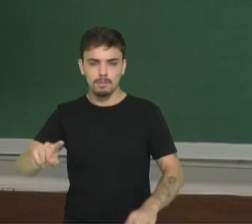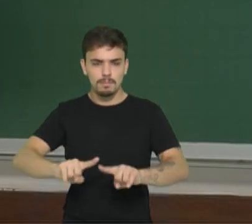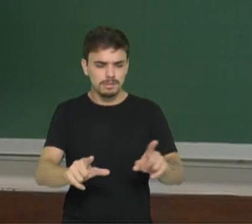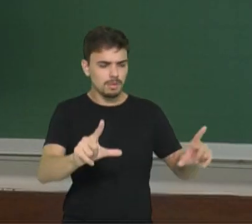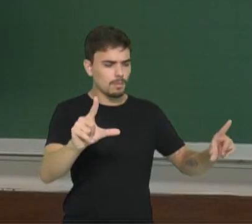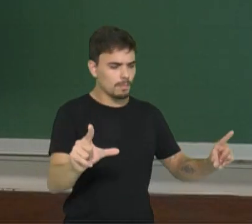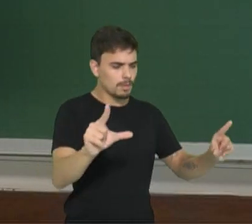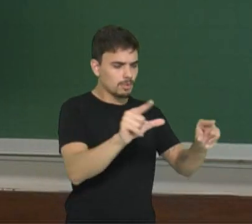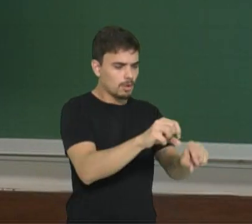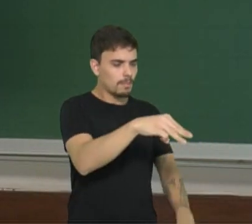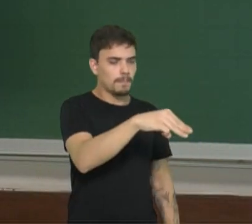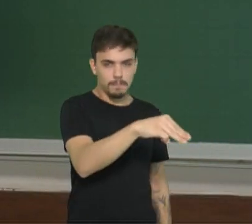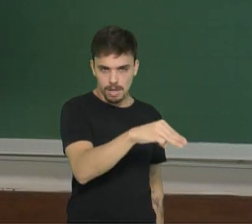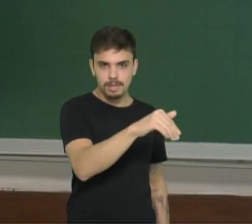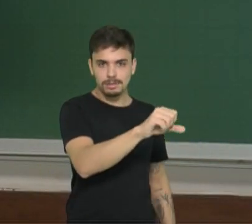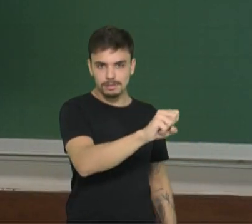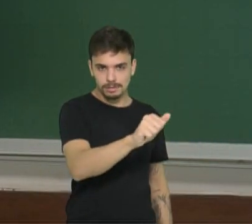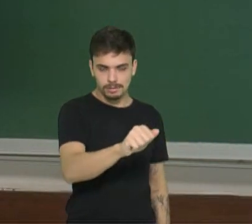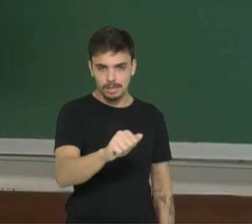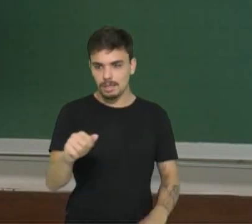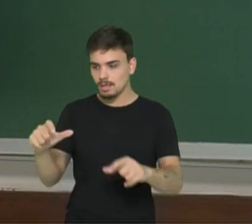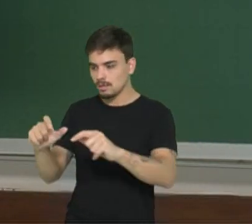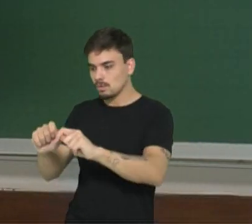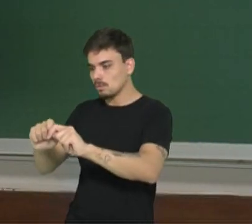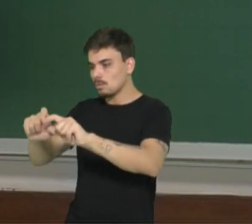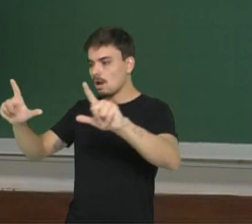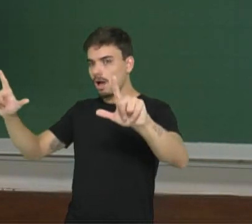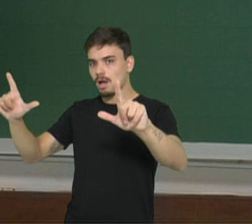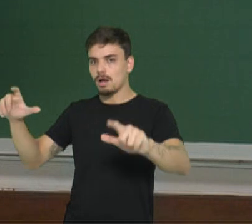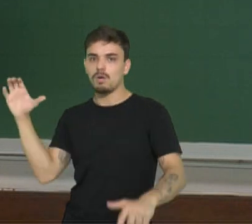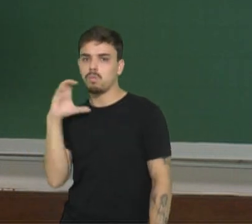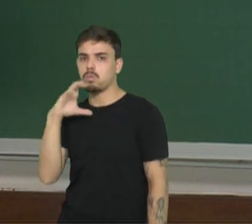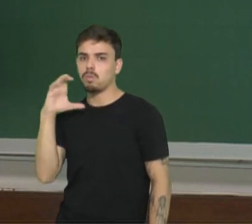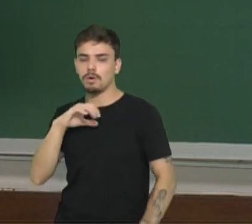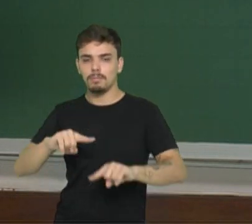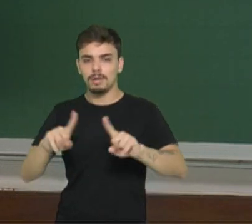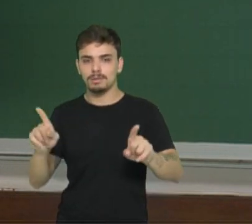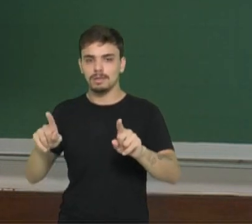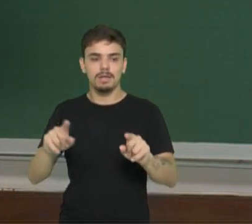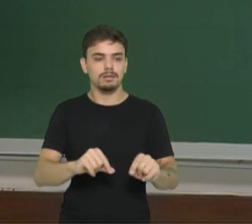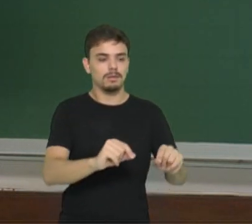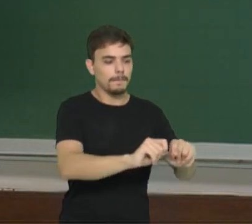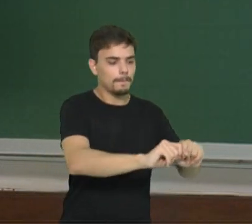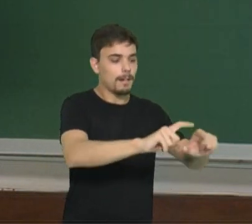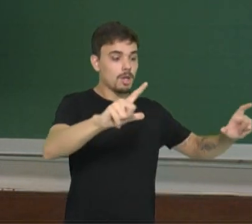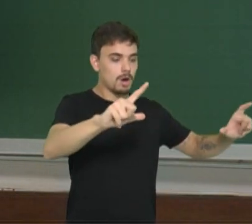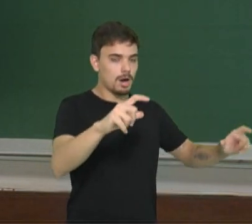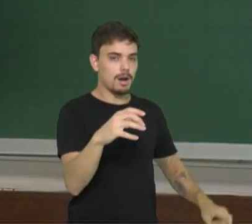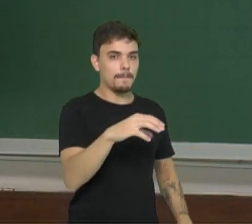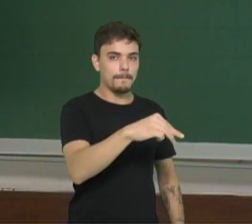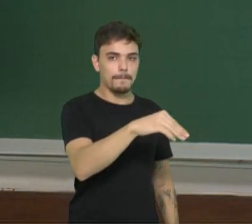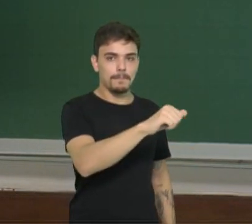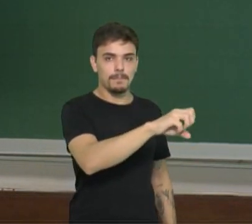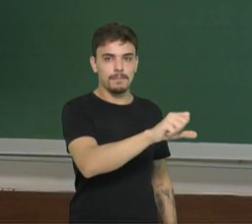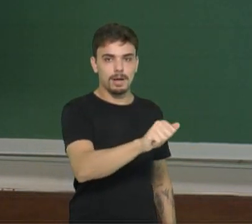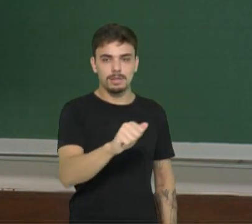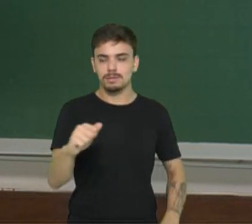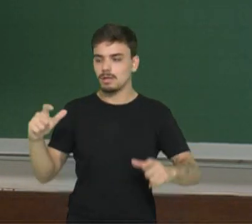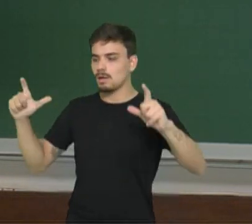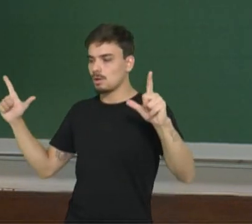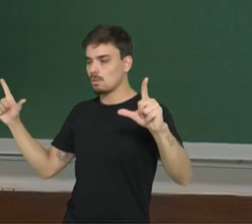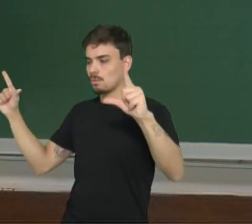de um corpo, maior a sua aceleração. E quanto maior for a massa desse corpo, menor é a